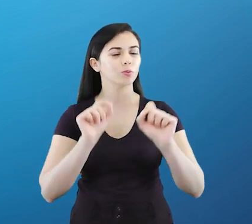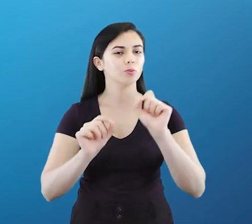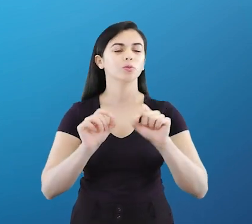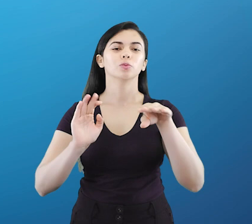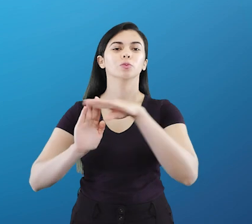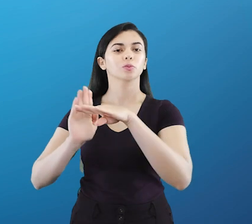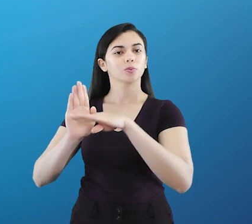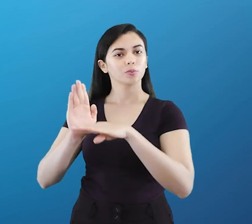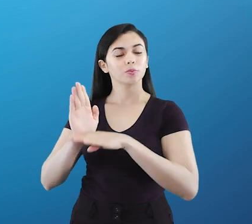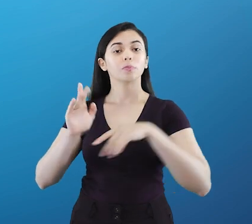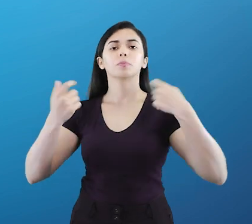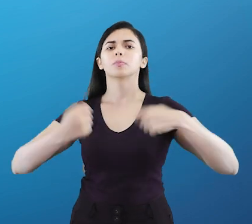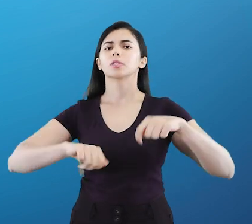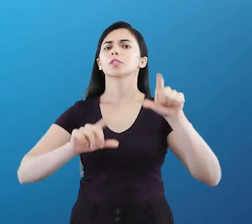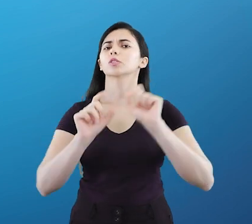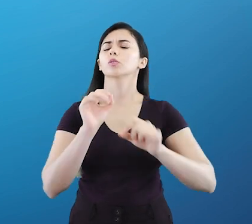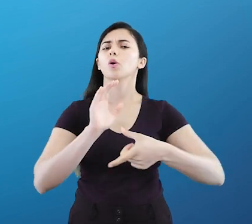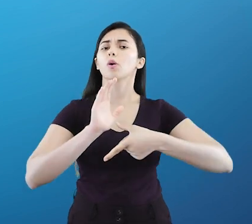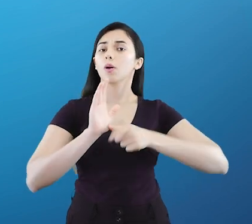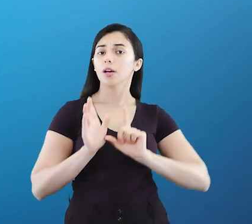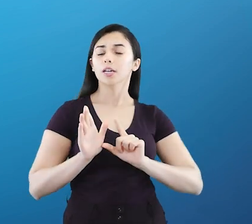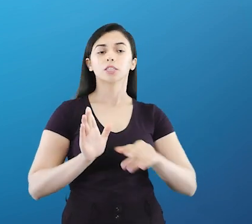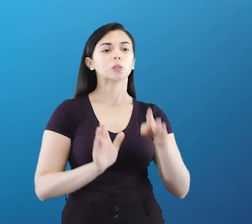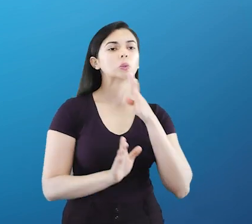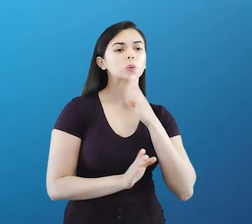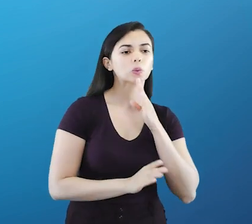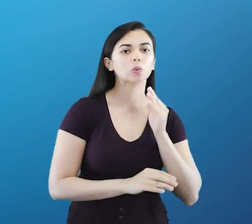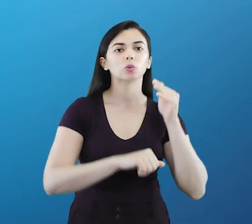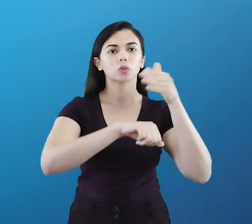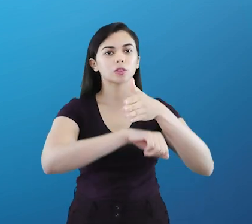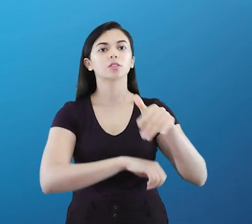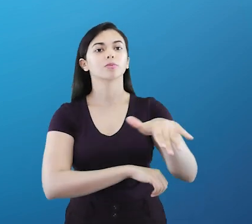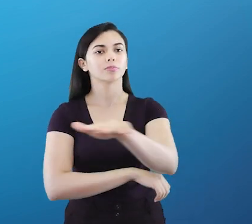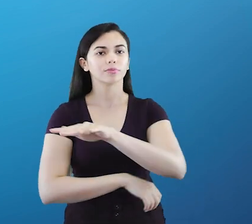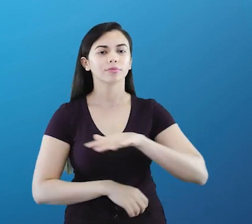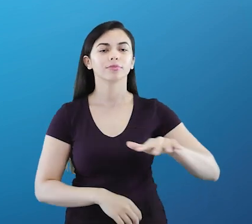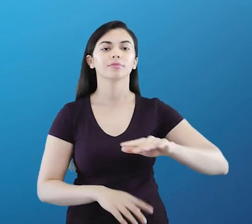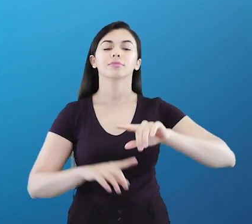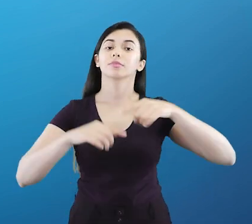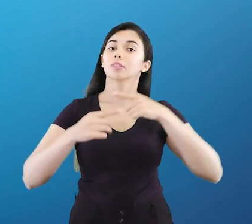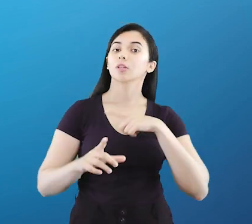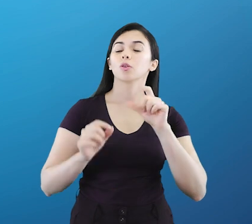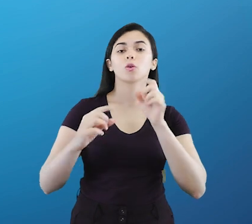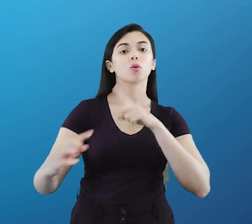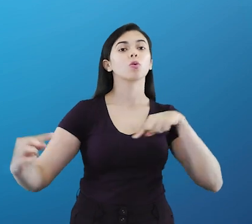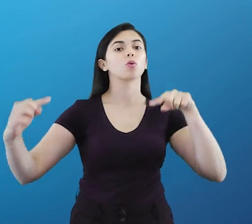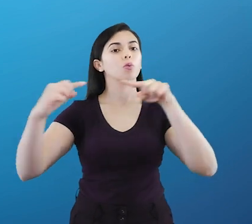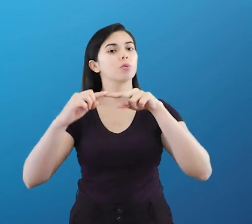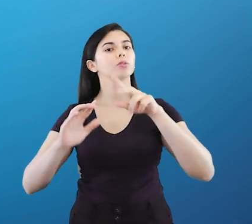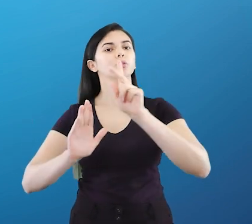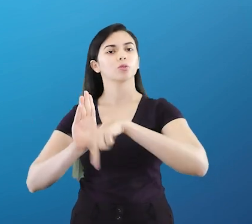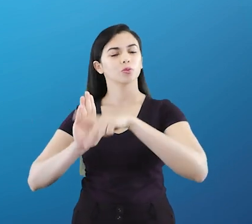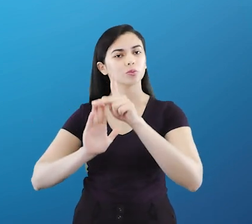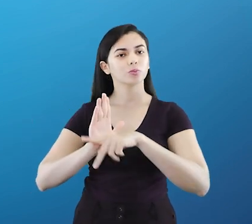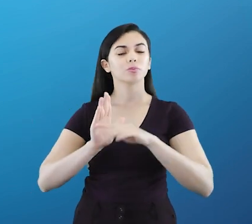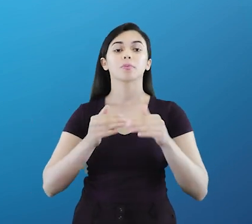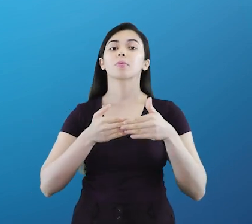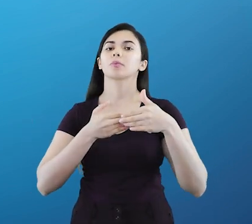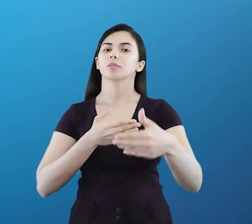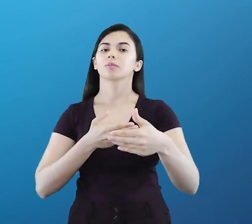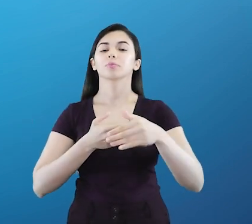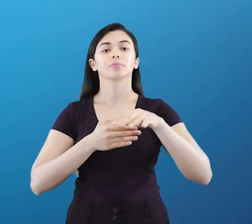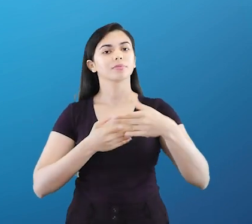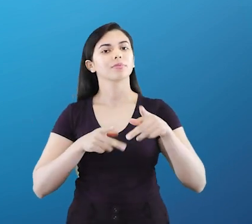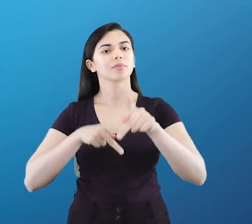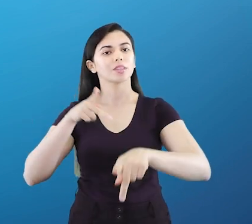esse planejamento, é necessário conhecer o local. Para isso, são definidas metas, projetos e, a partir daí,